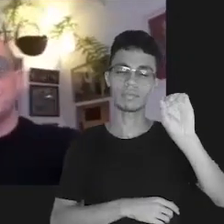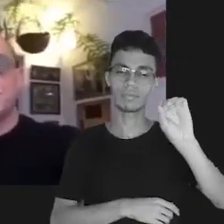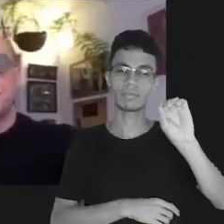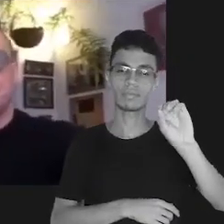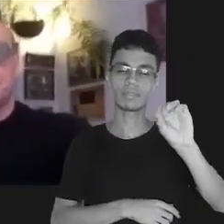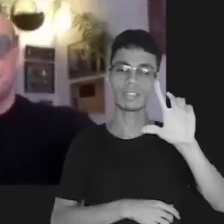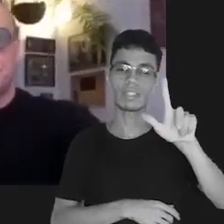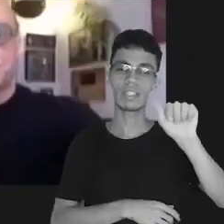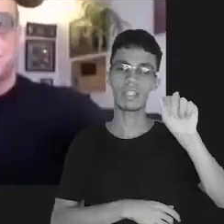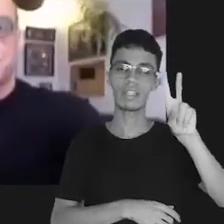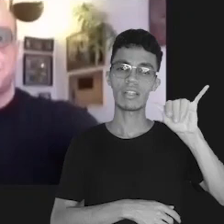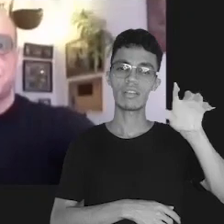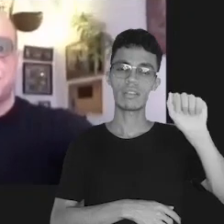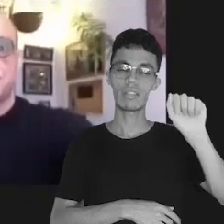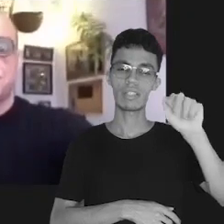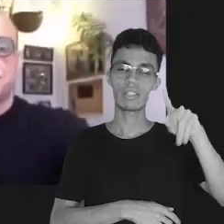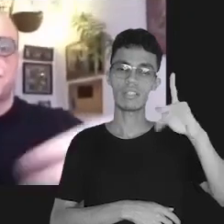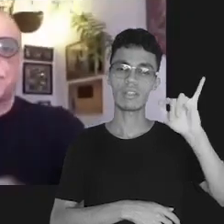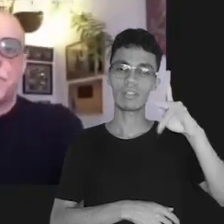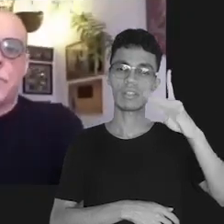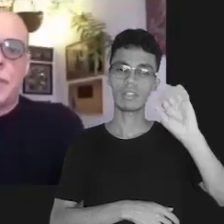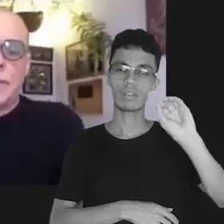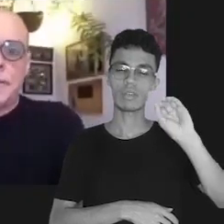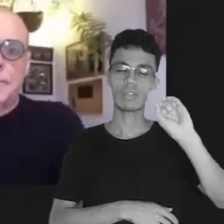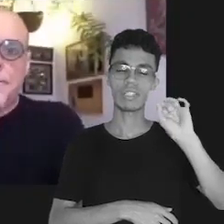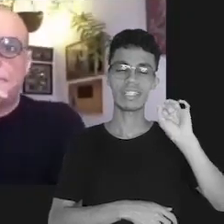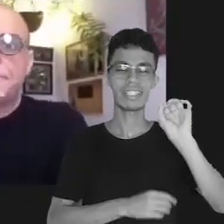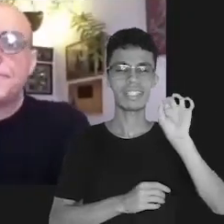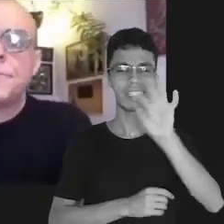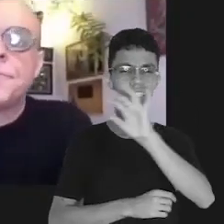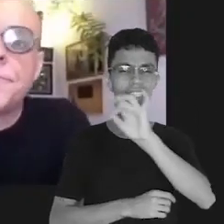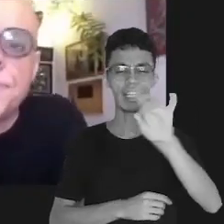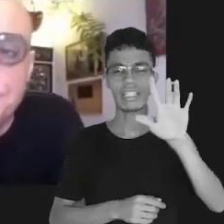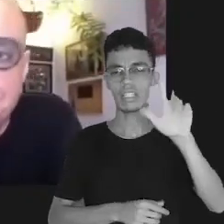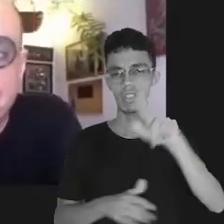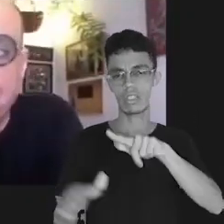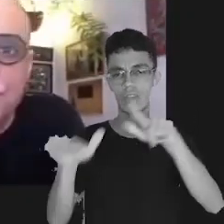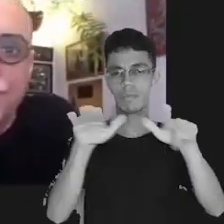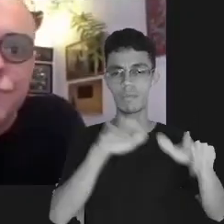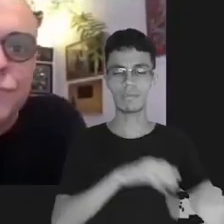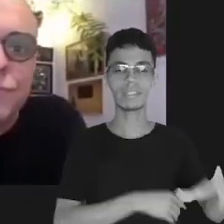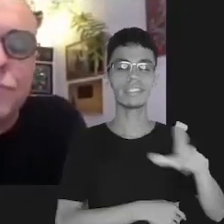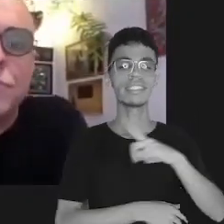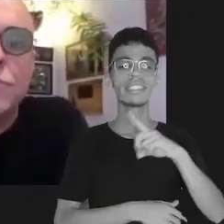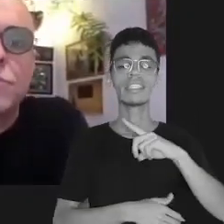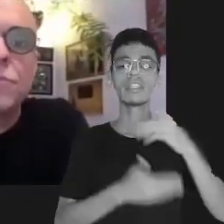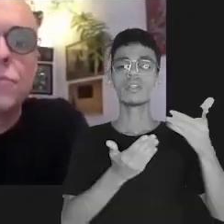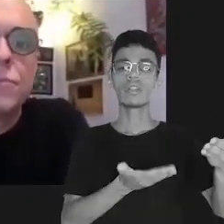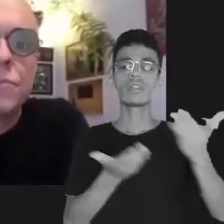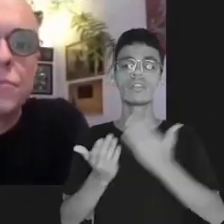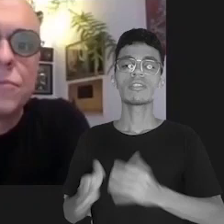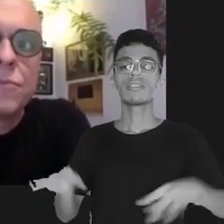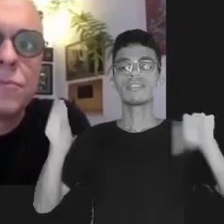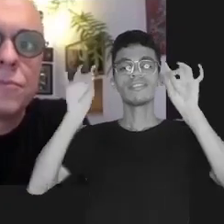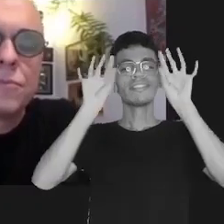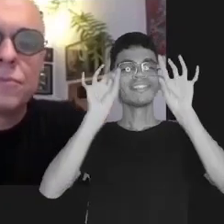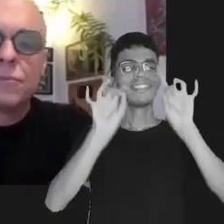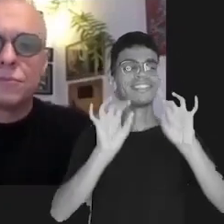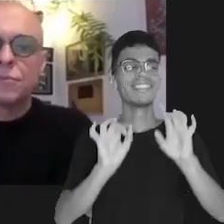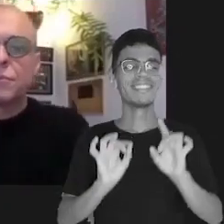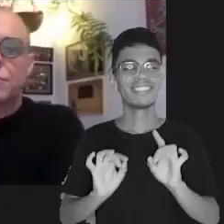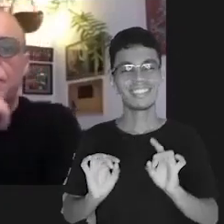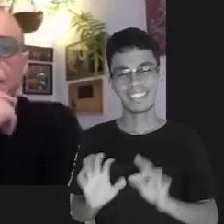Riser e a Lavínia Panunzio, e a cada peça, cada semana, a gente tem convidados especialíssimos